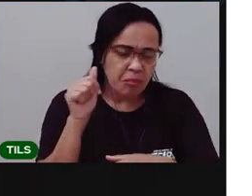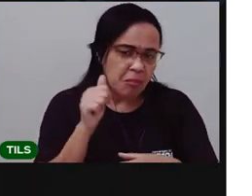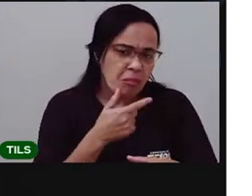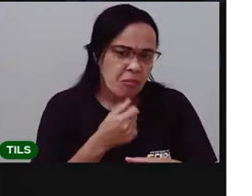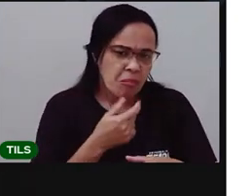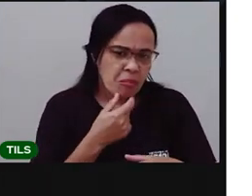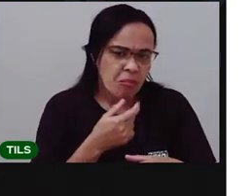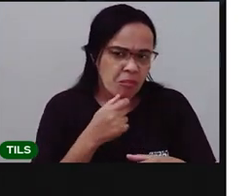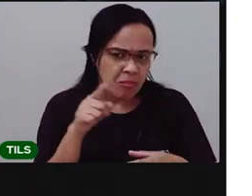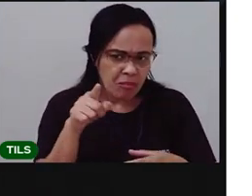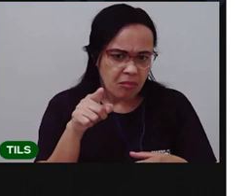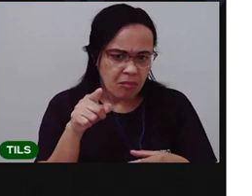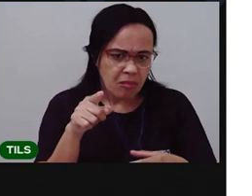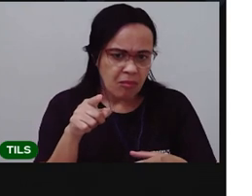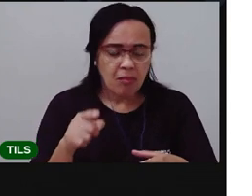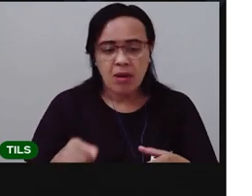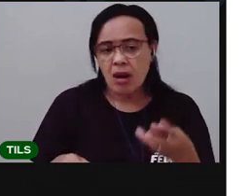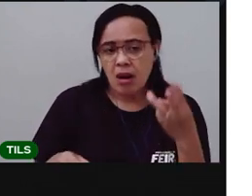E na B,